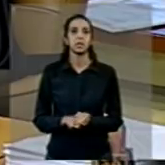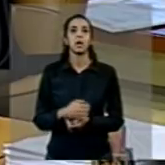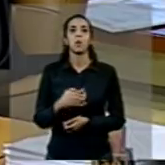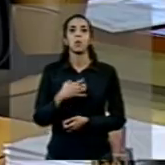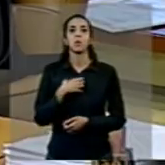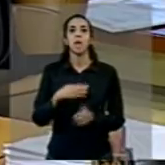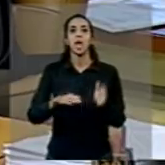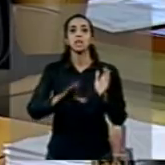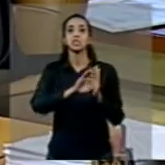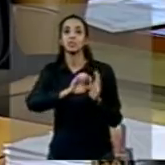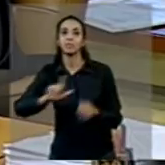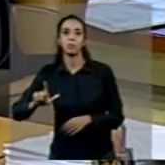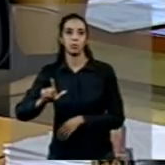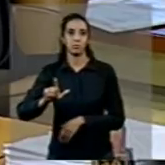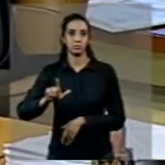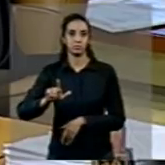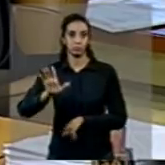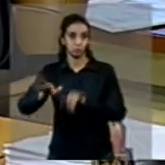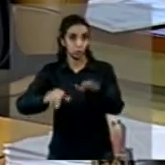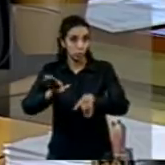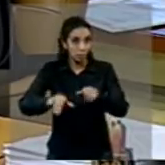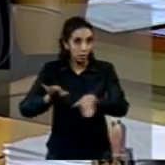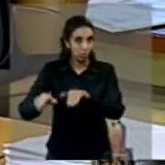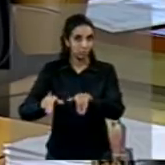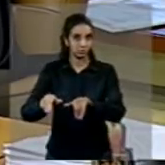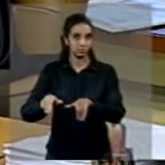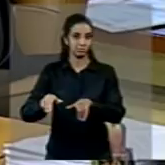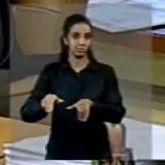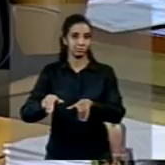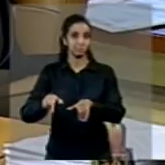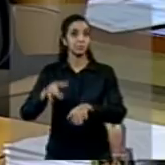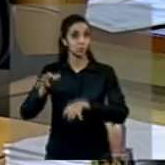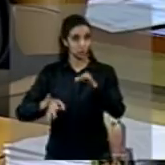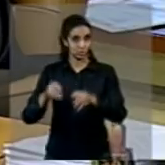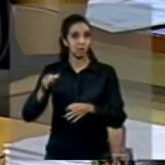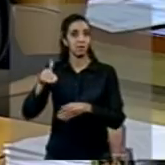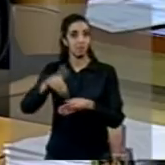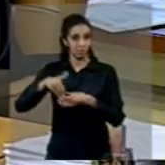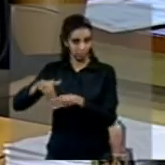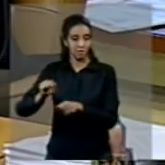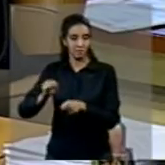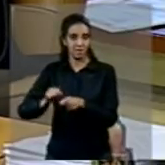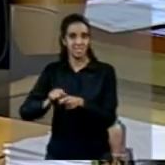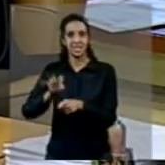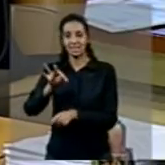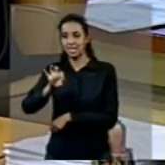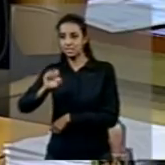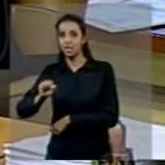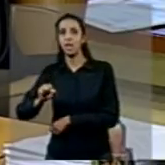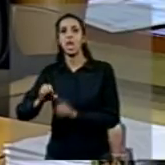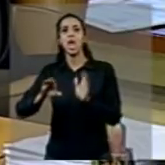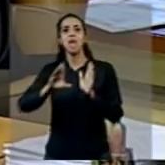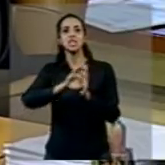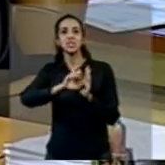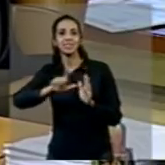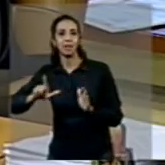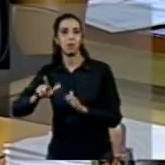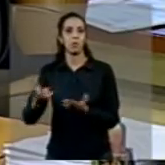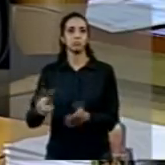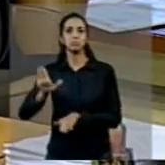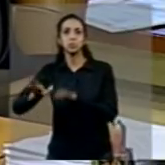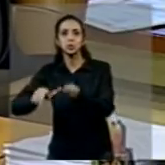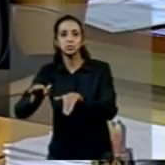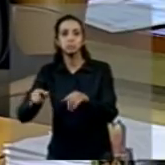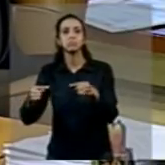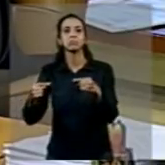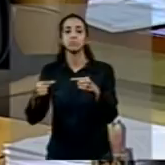chamamento público, é o que faz a Justiça Eleitoral, chamamento público, é compatível com as